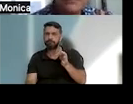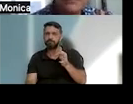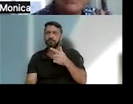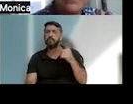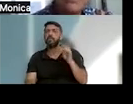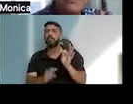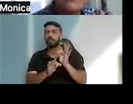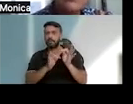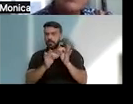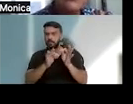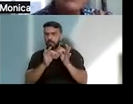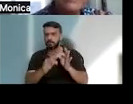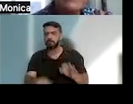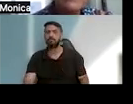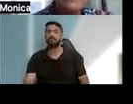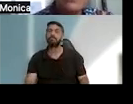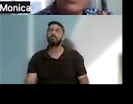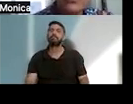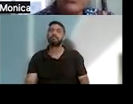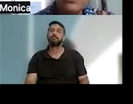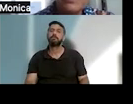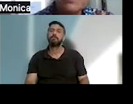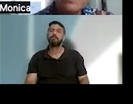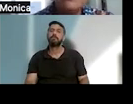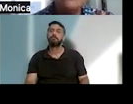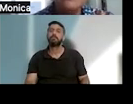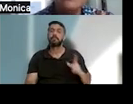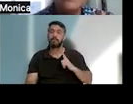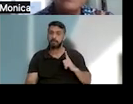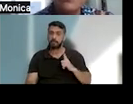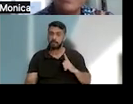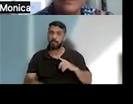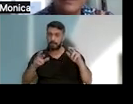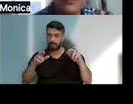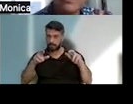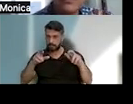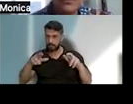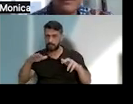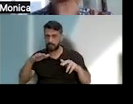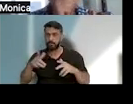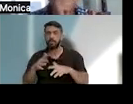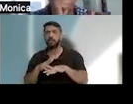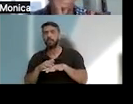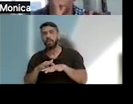terapias, né? Tem uma nova área que é de oncologia e de doenças